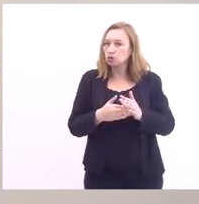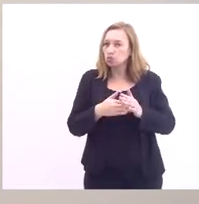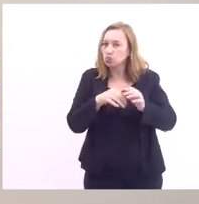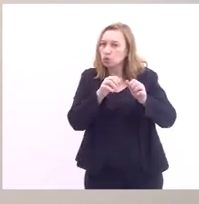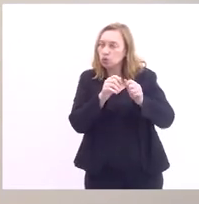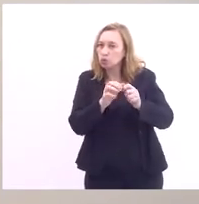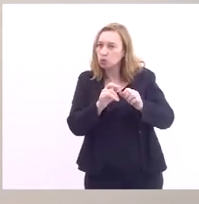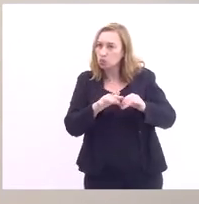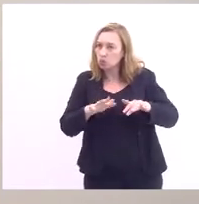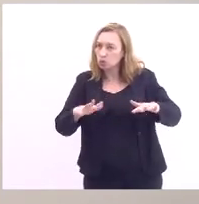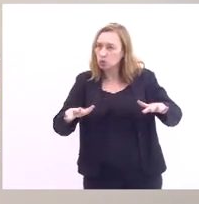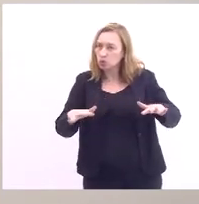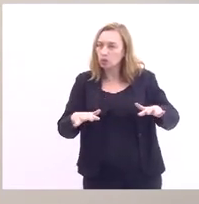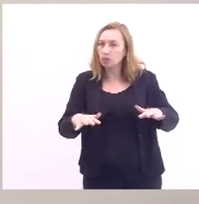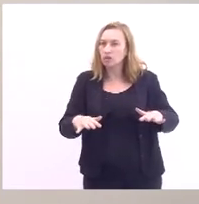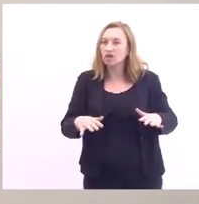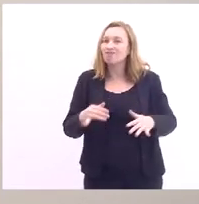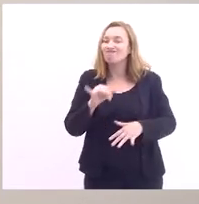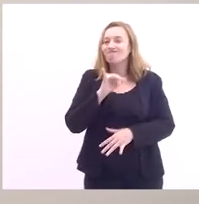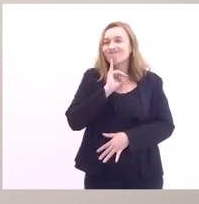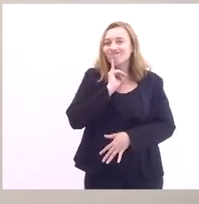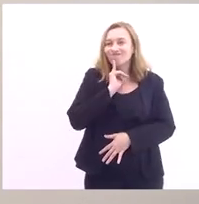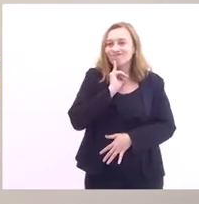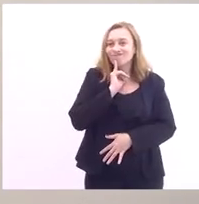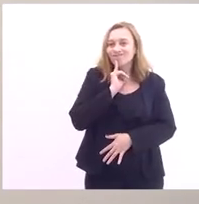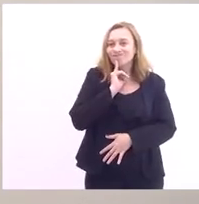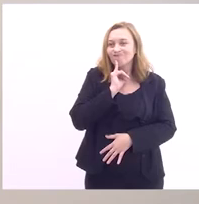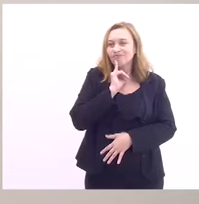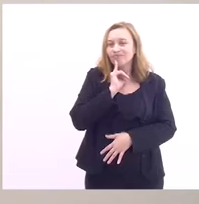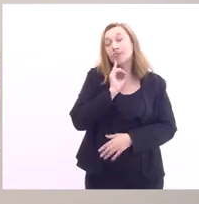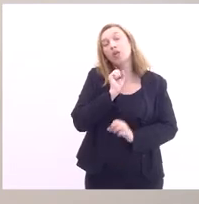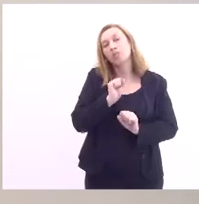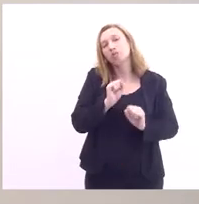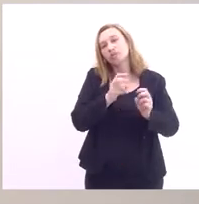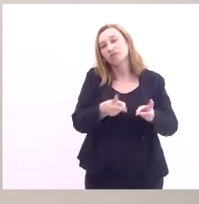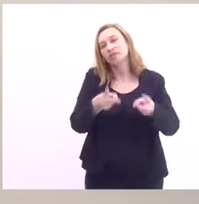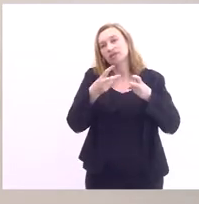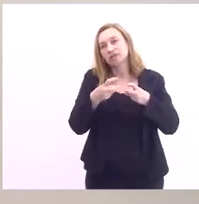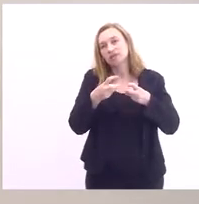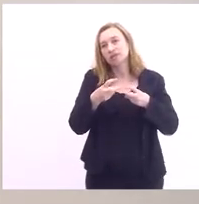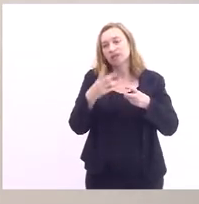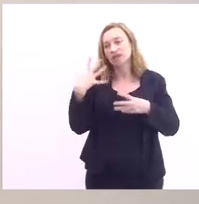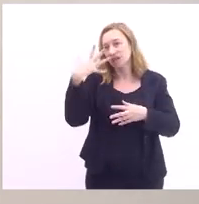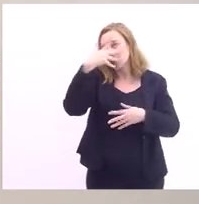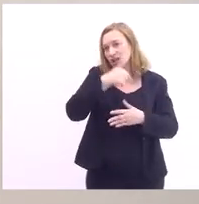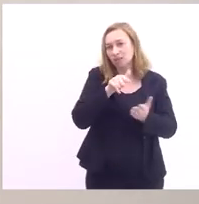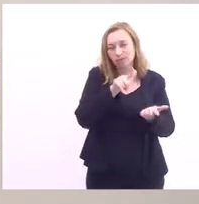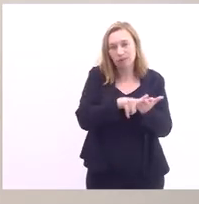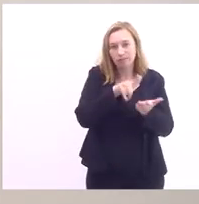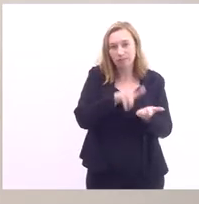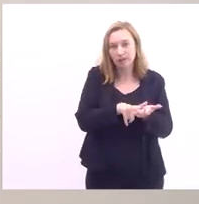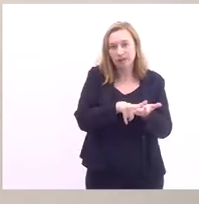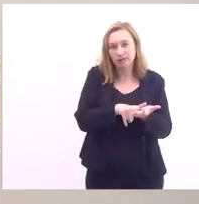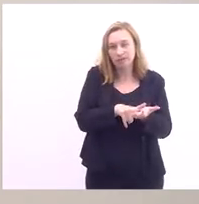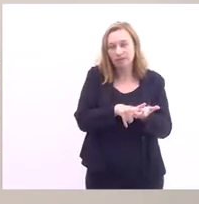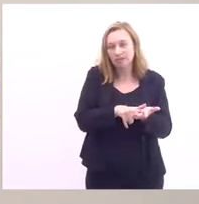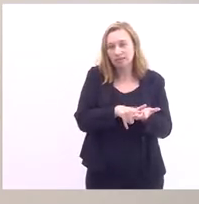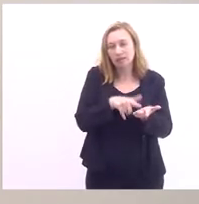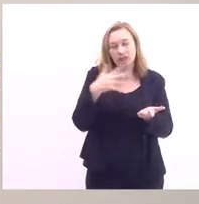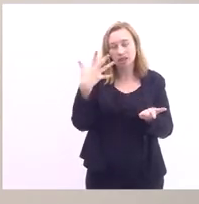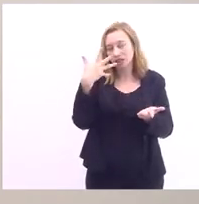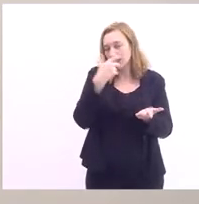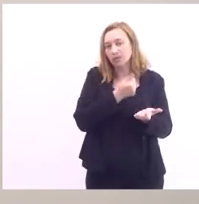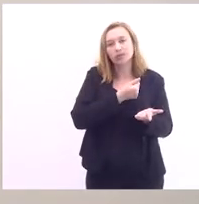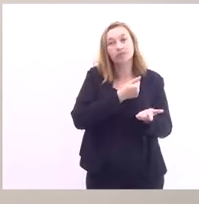do Márcio, infelizmente, eu pude perceber que é muito bonito no papel. No papel é bonito